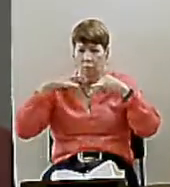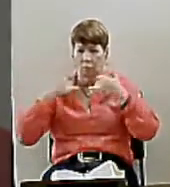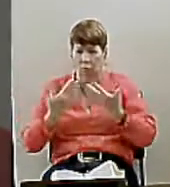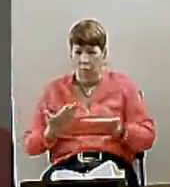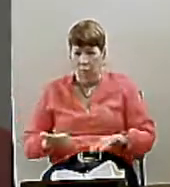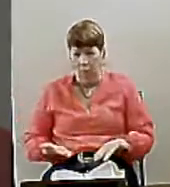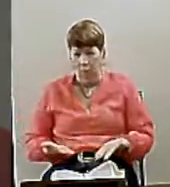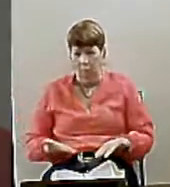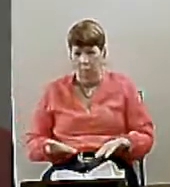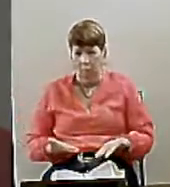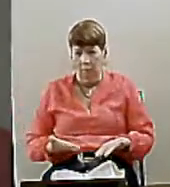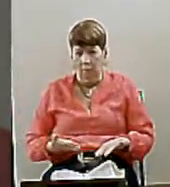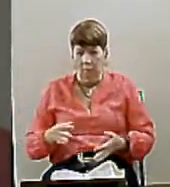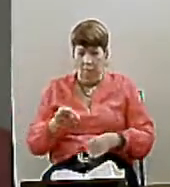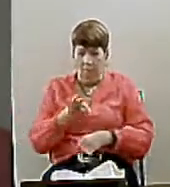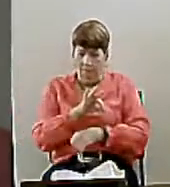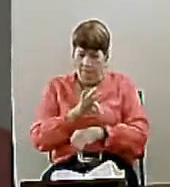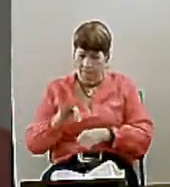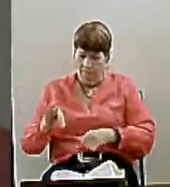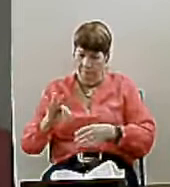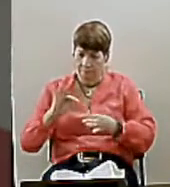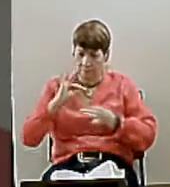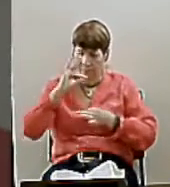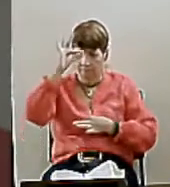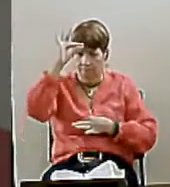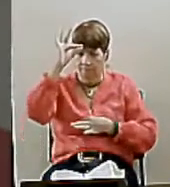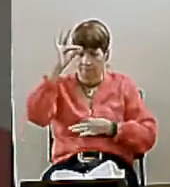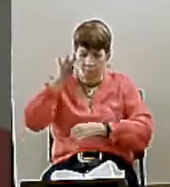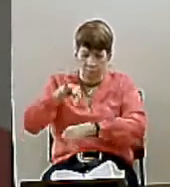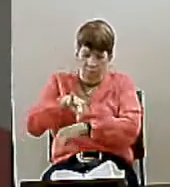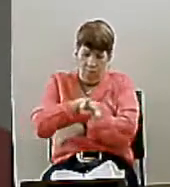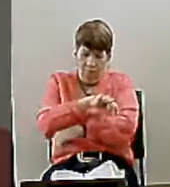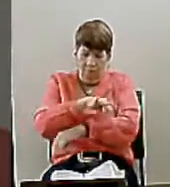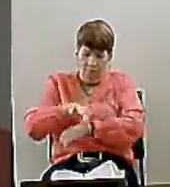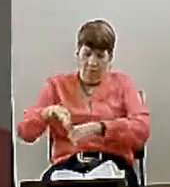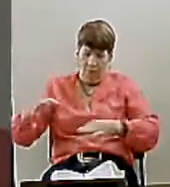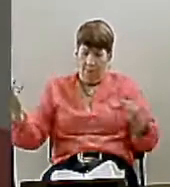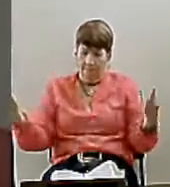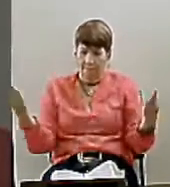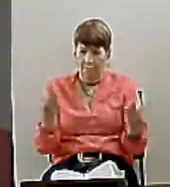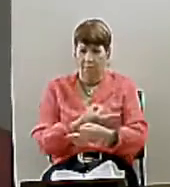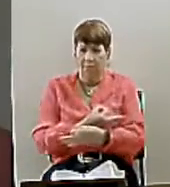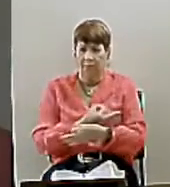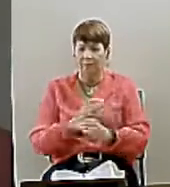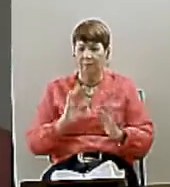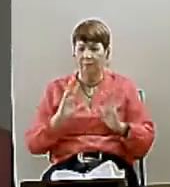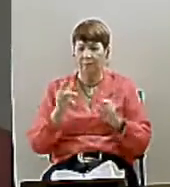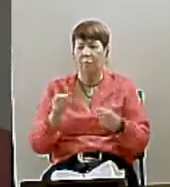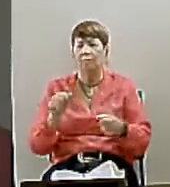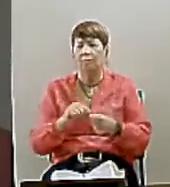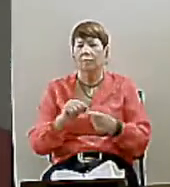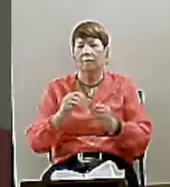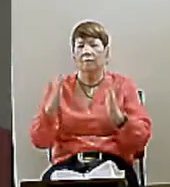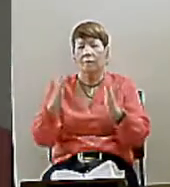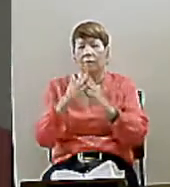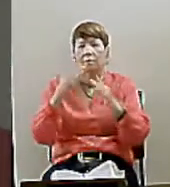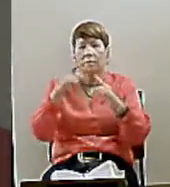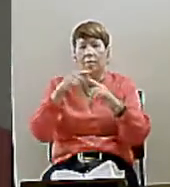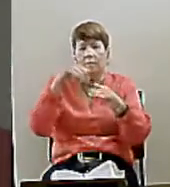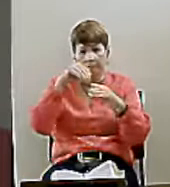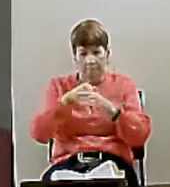respeitando todas as normas de construção O que quer dizer que tudo que nós fizermos na igreja